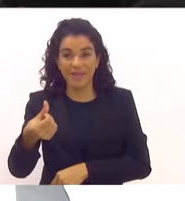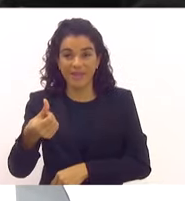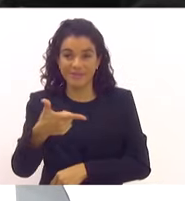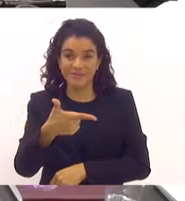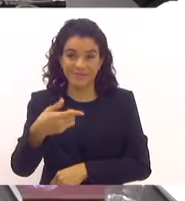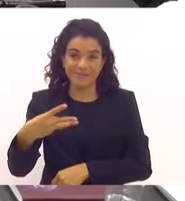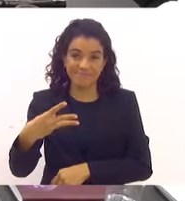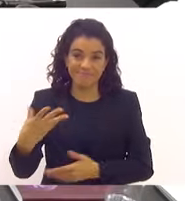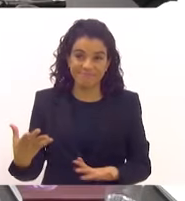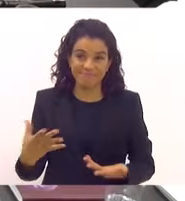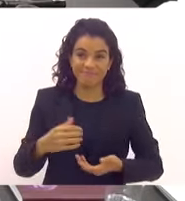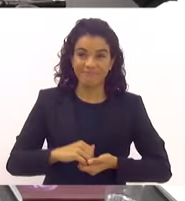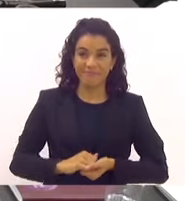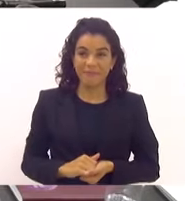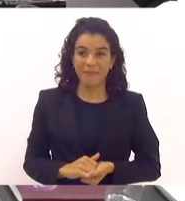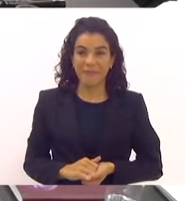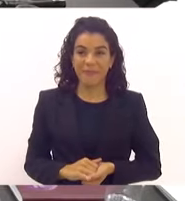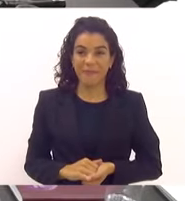23.